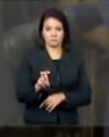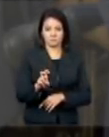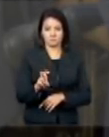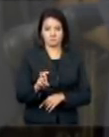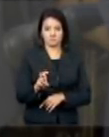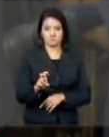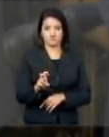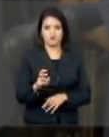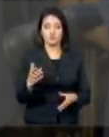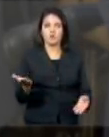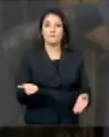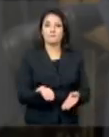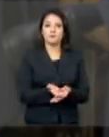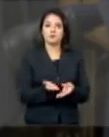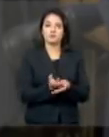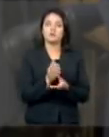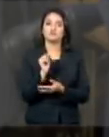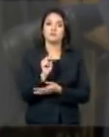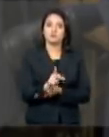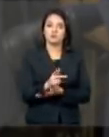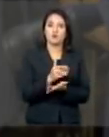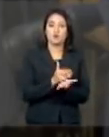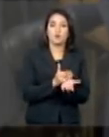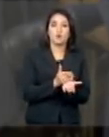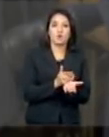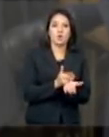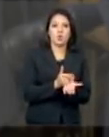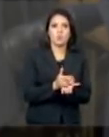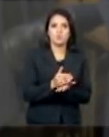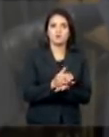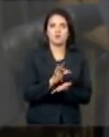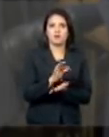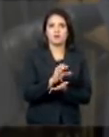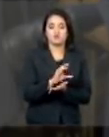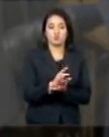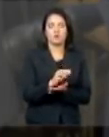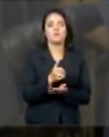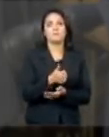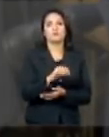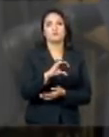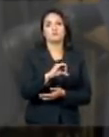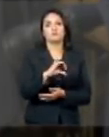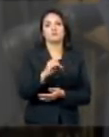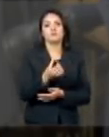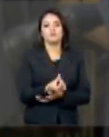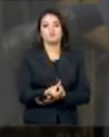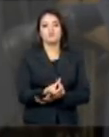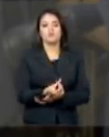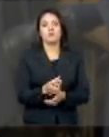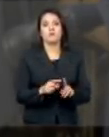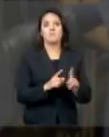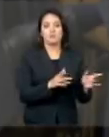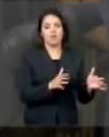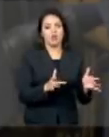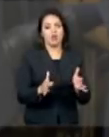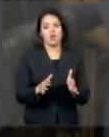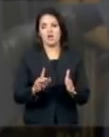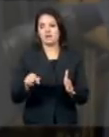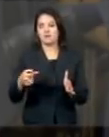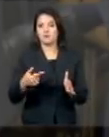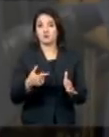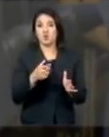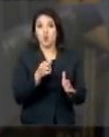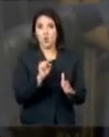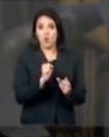processo de aposentação do ingresso no têxtil em 1996 e somente em 2003 oito anos